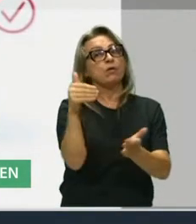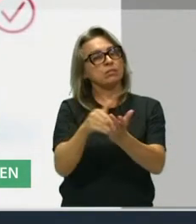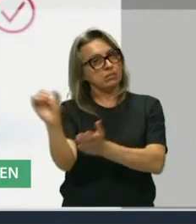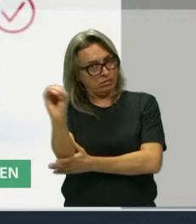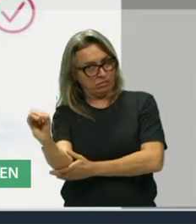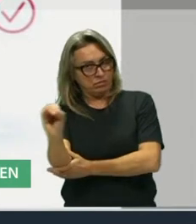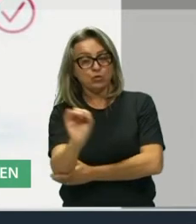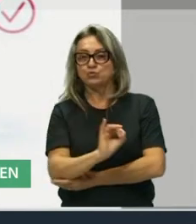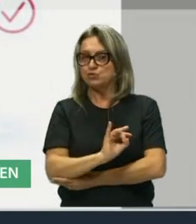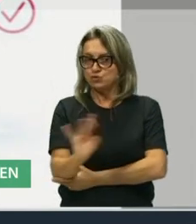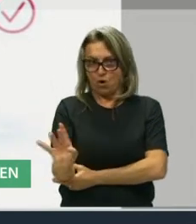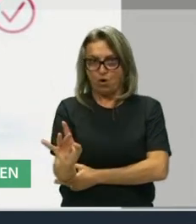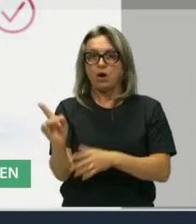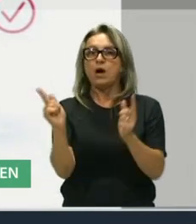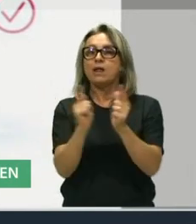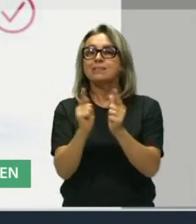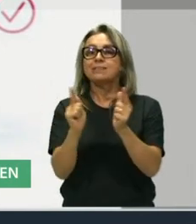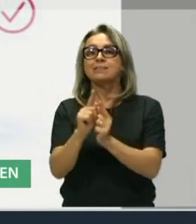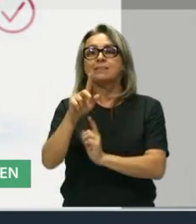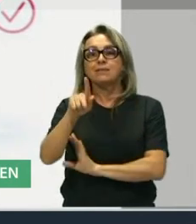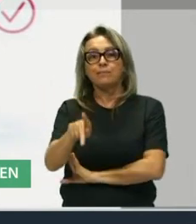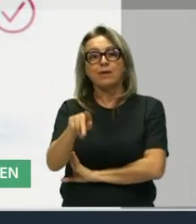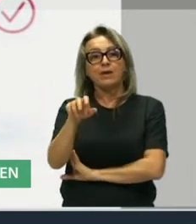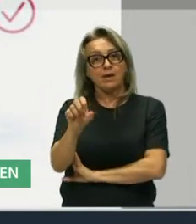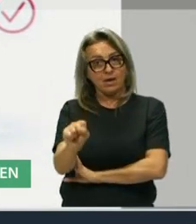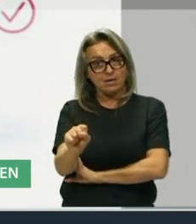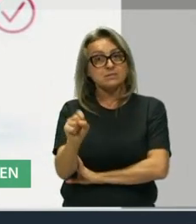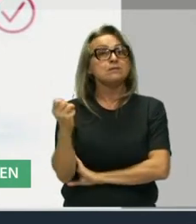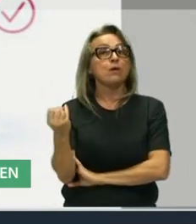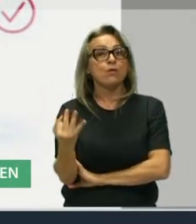Nós atendemos no nosso PS